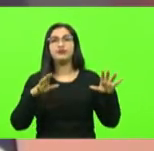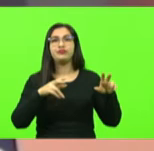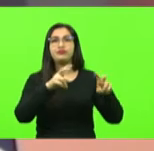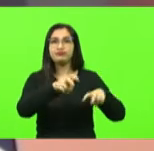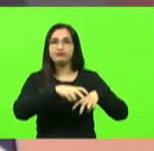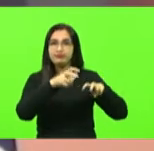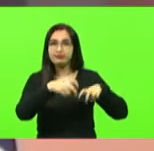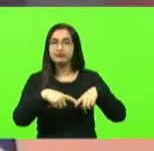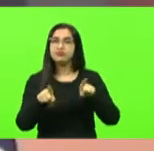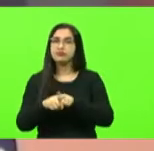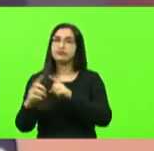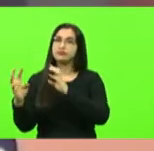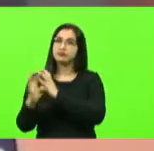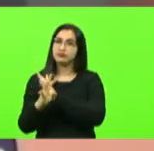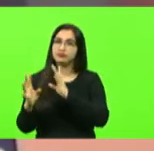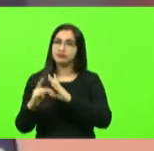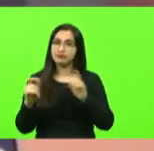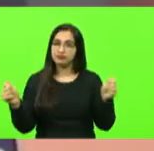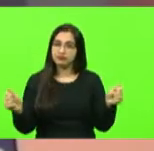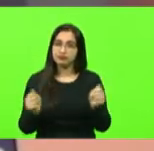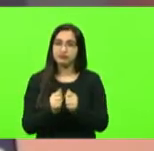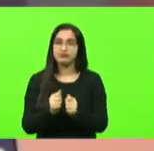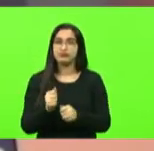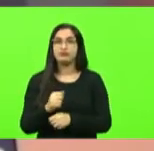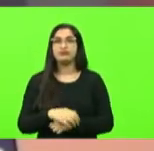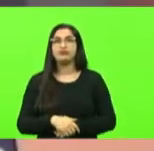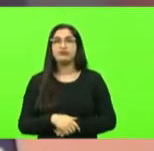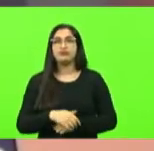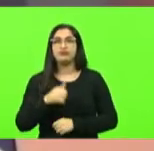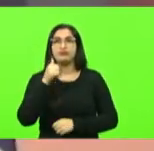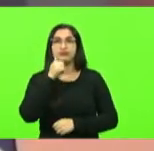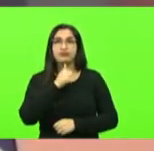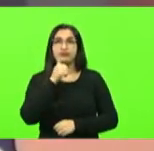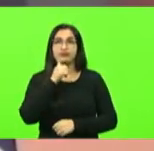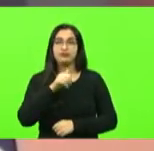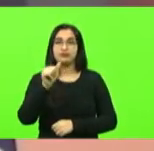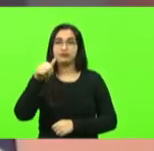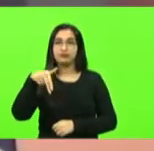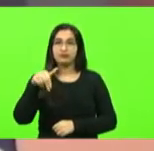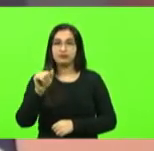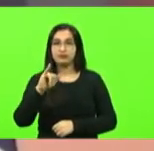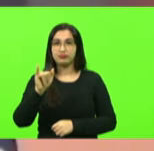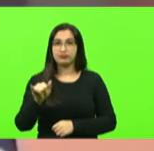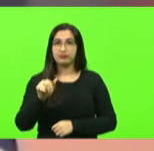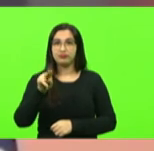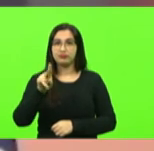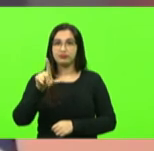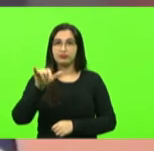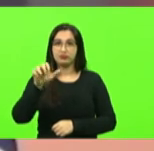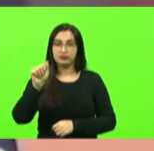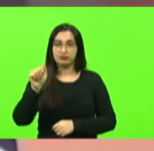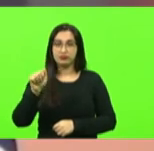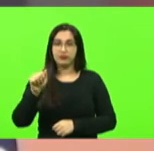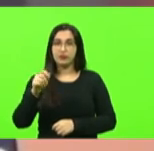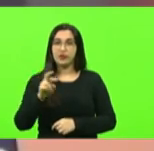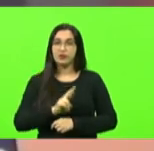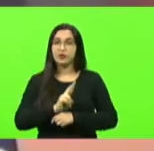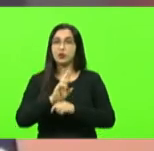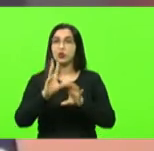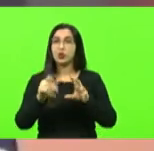dia melhor. A Ana Júlia, que representou muito bem aqui todos os sindicatos,